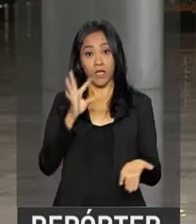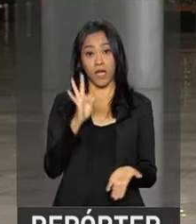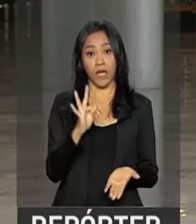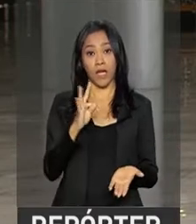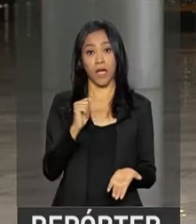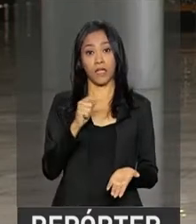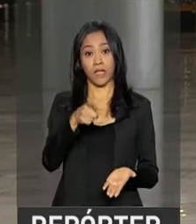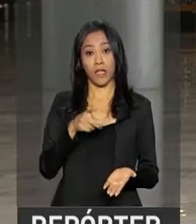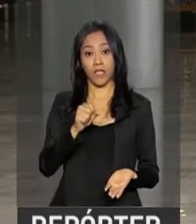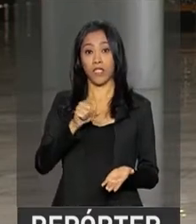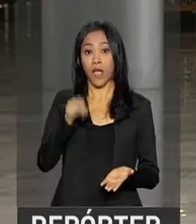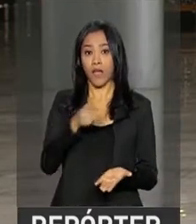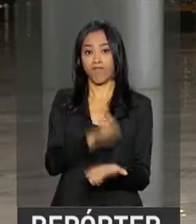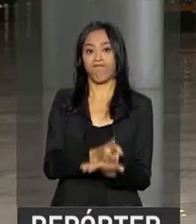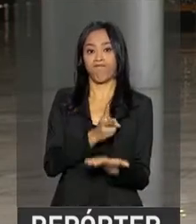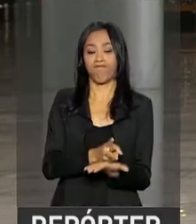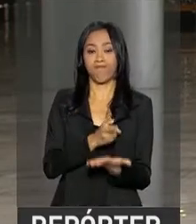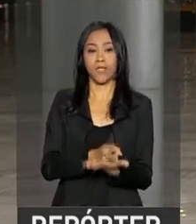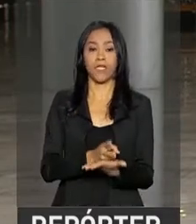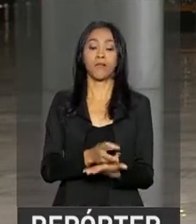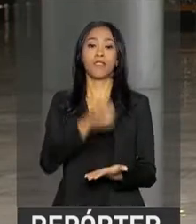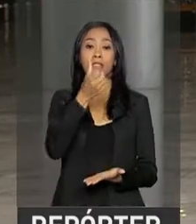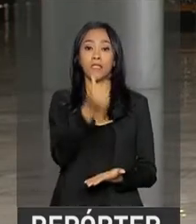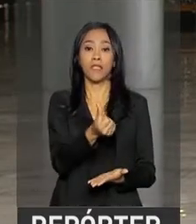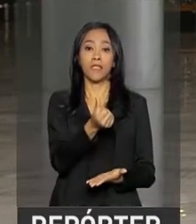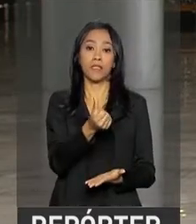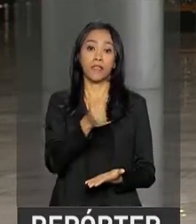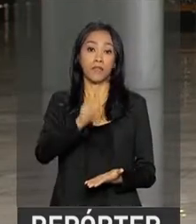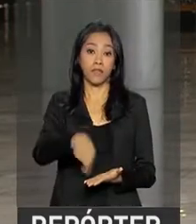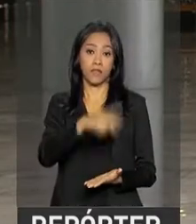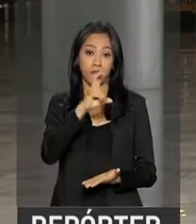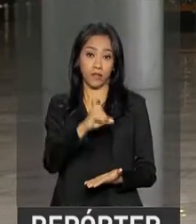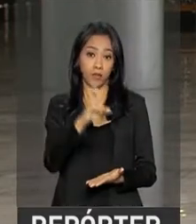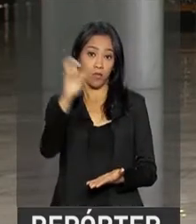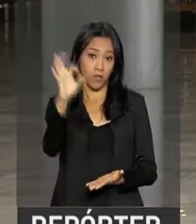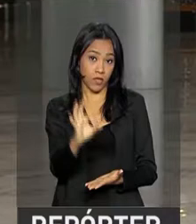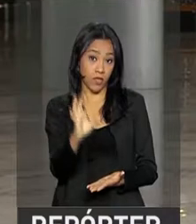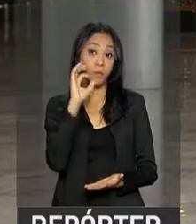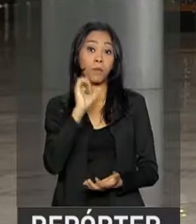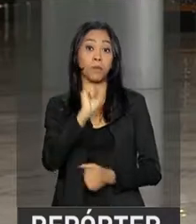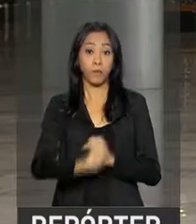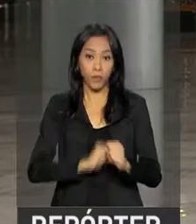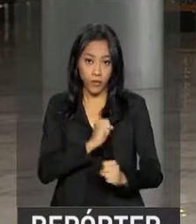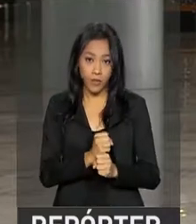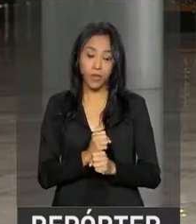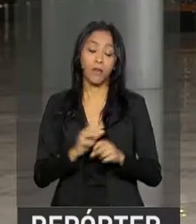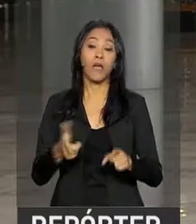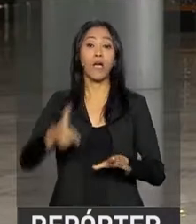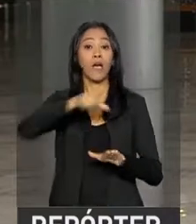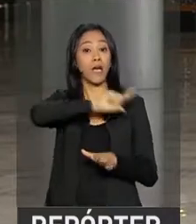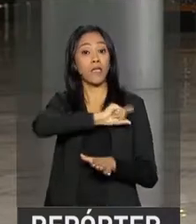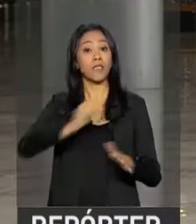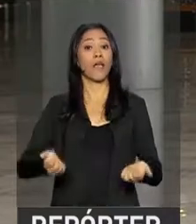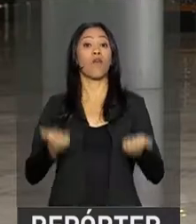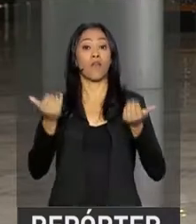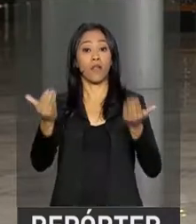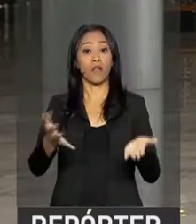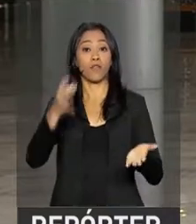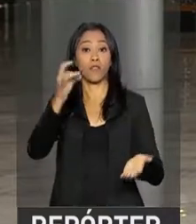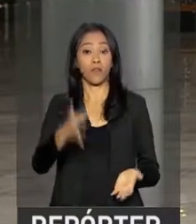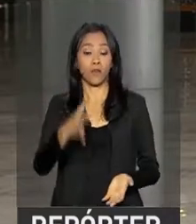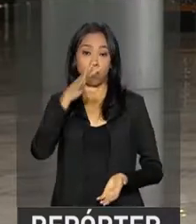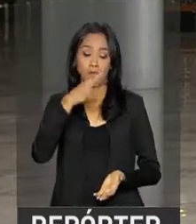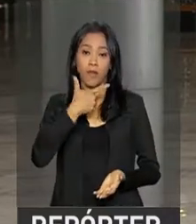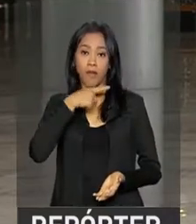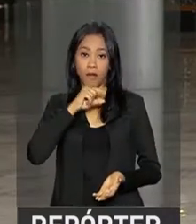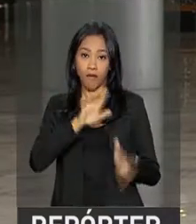fixa em seis e meio por cento ao ano antes o fies era concedido apenas para estudantes com renda familiar